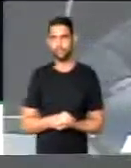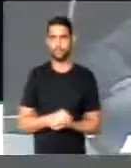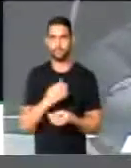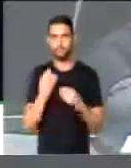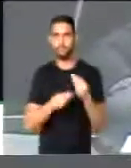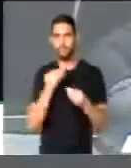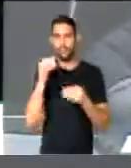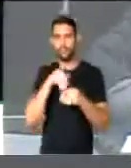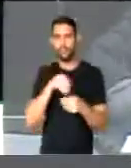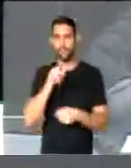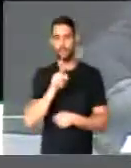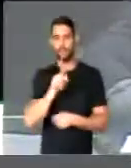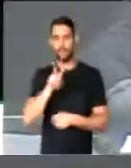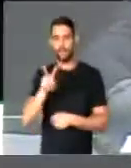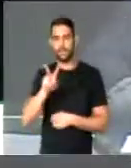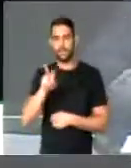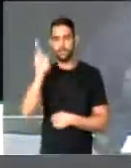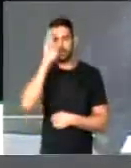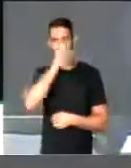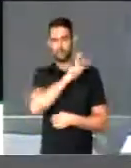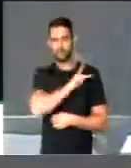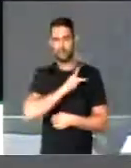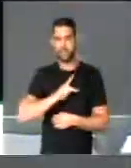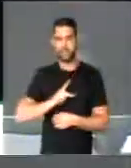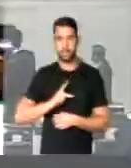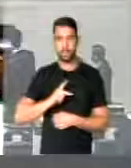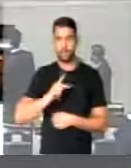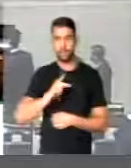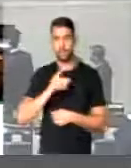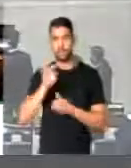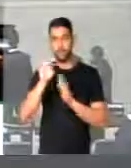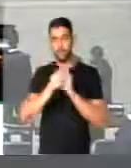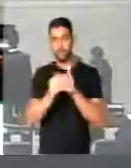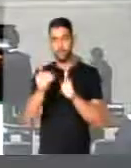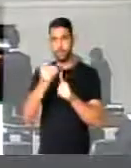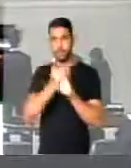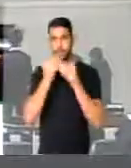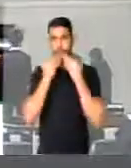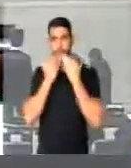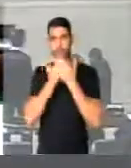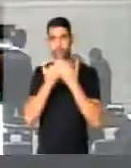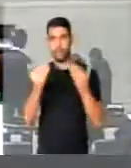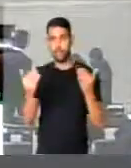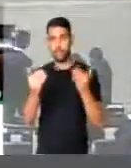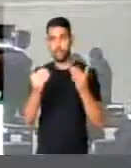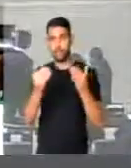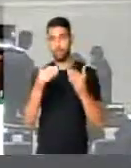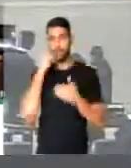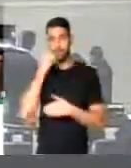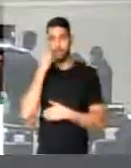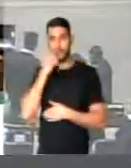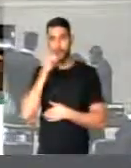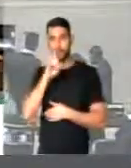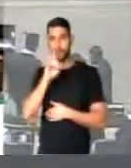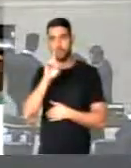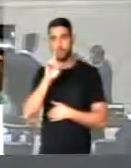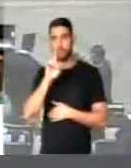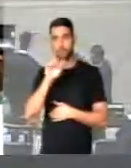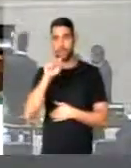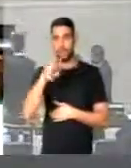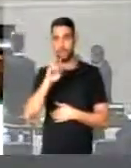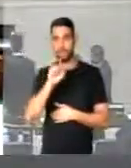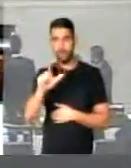Como vota o PV? Senhor presidente, o substitutivo apresentado pelo deputado Daniel